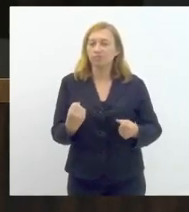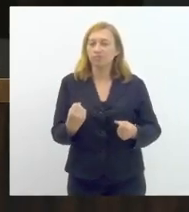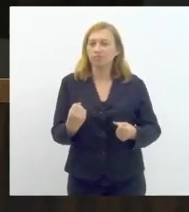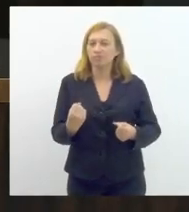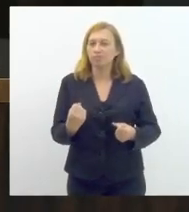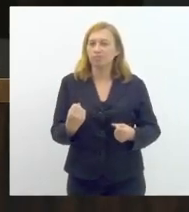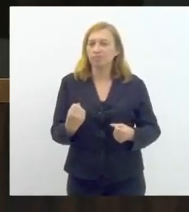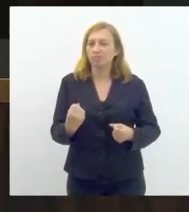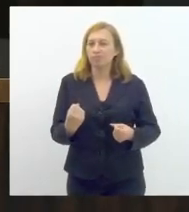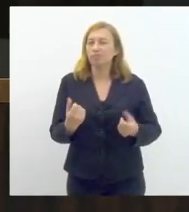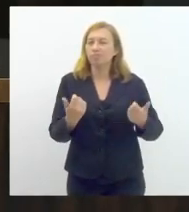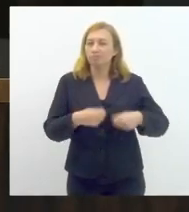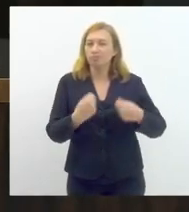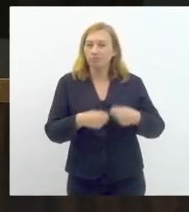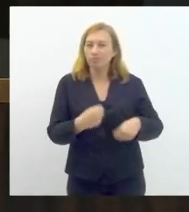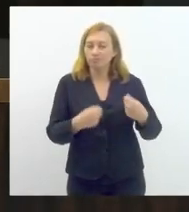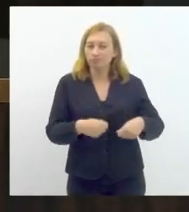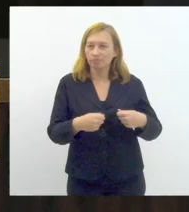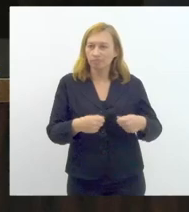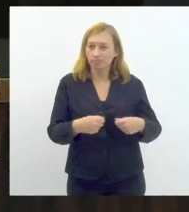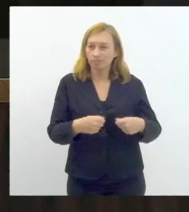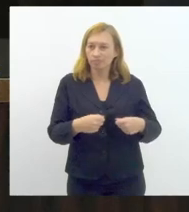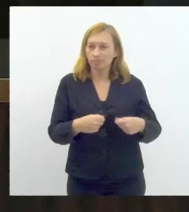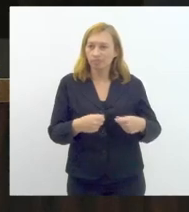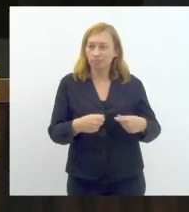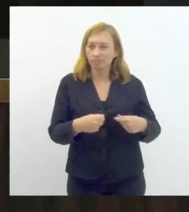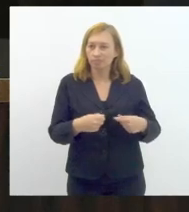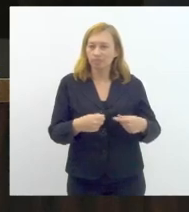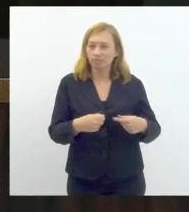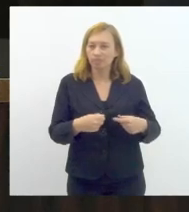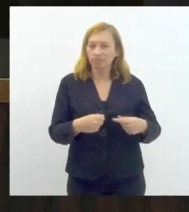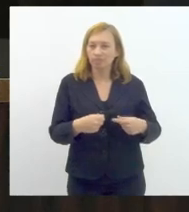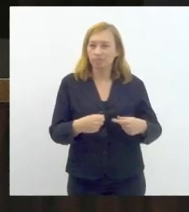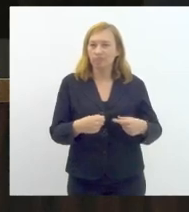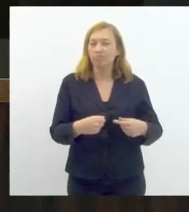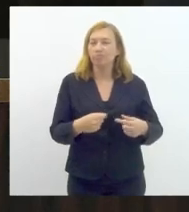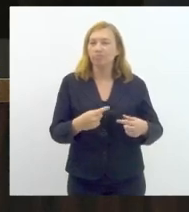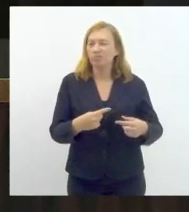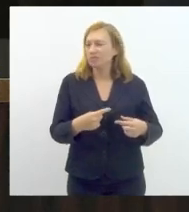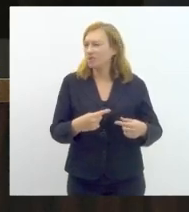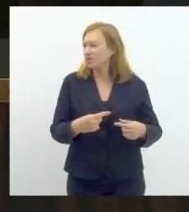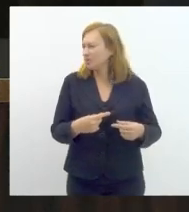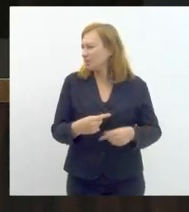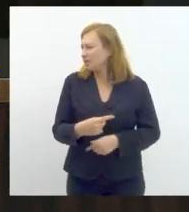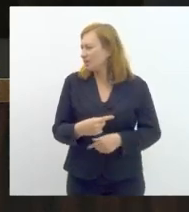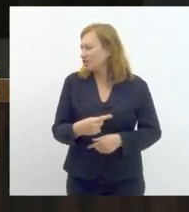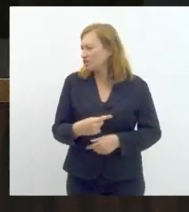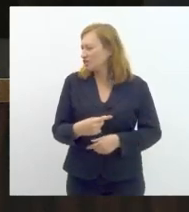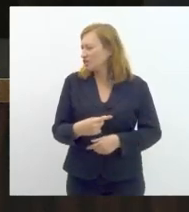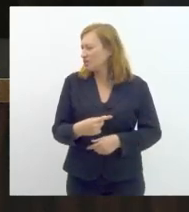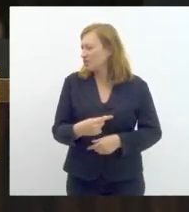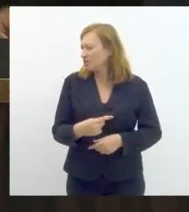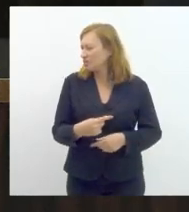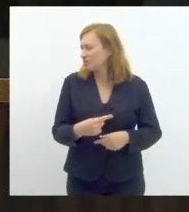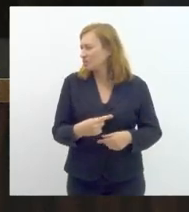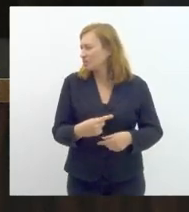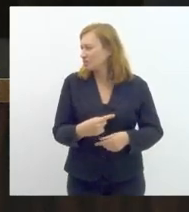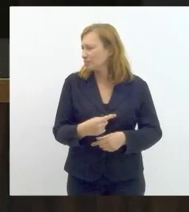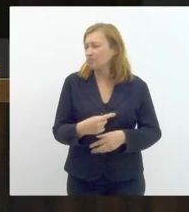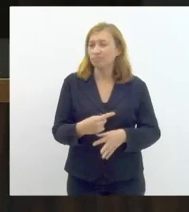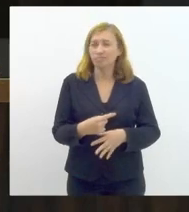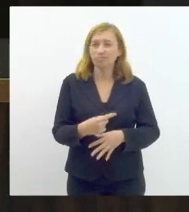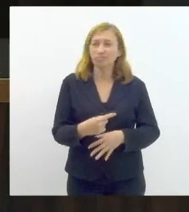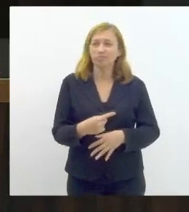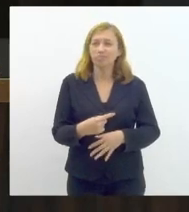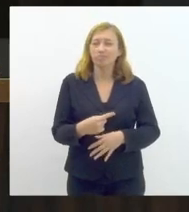com o critério de desempate que há no regimento do Parlamento Juvenil, que, assim como no Parlamento